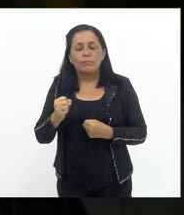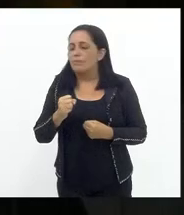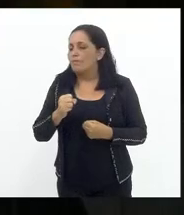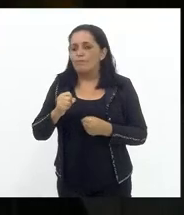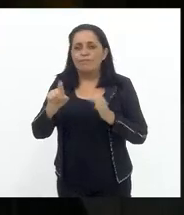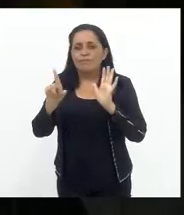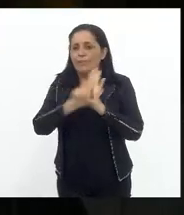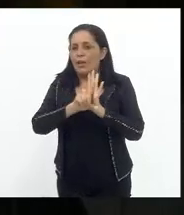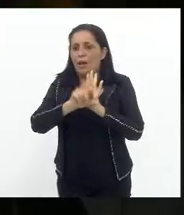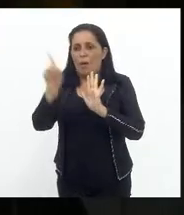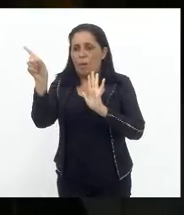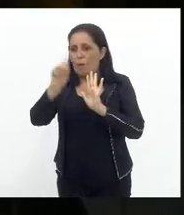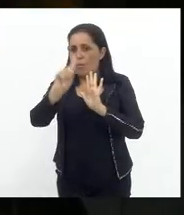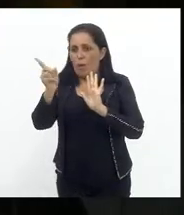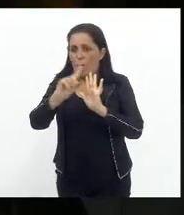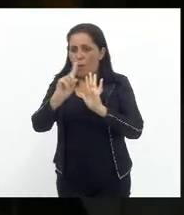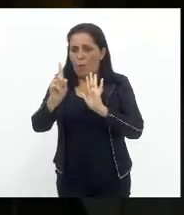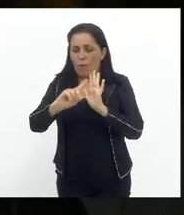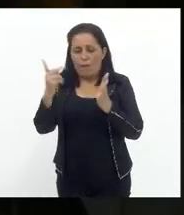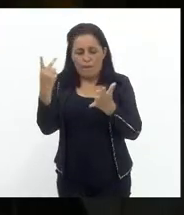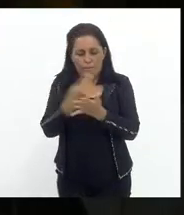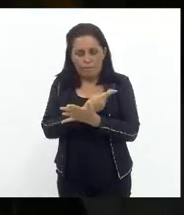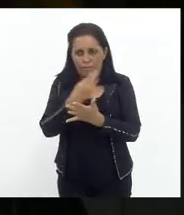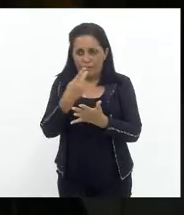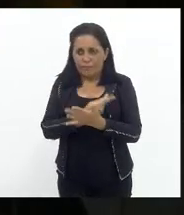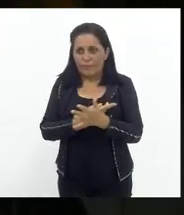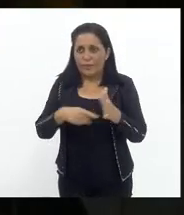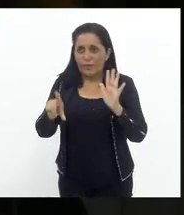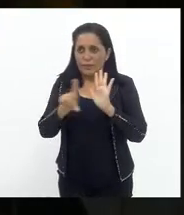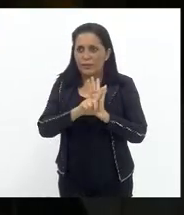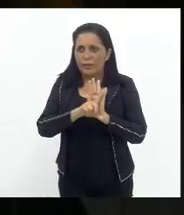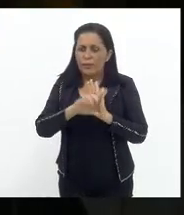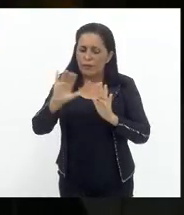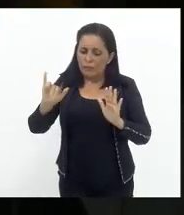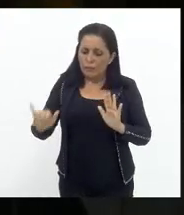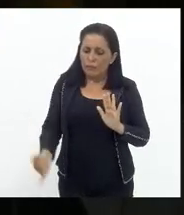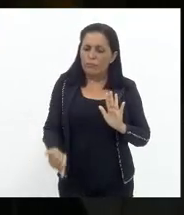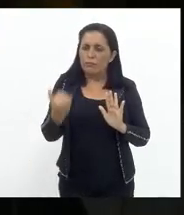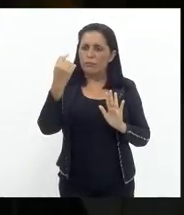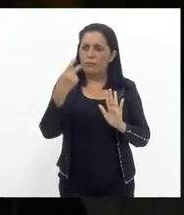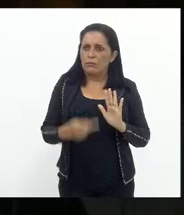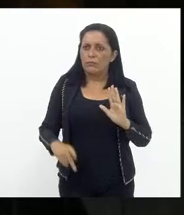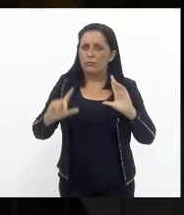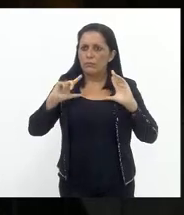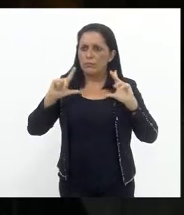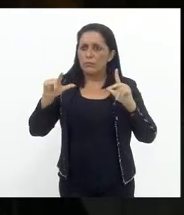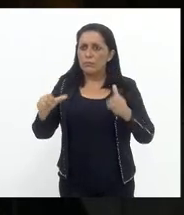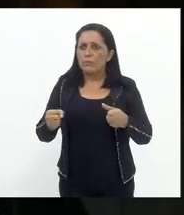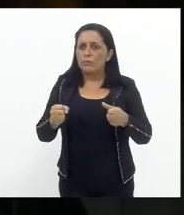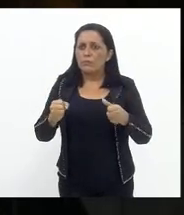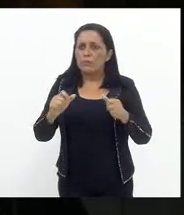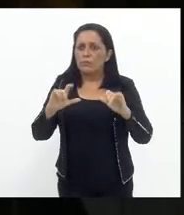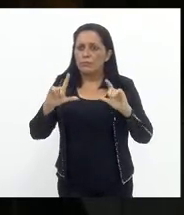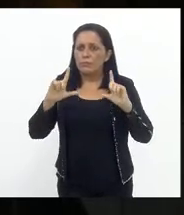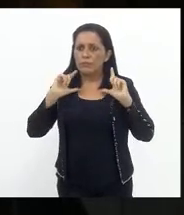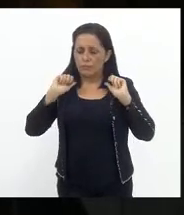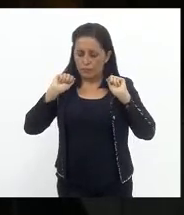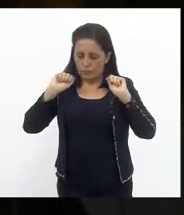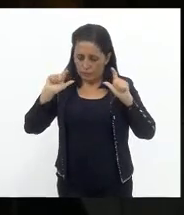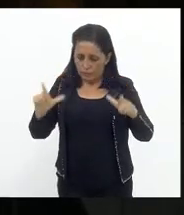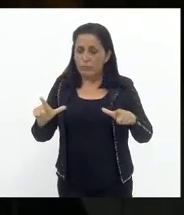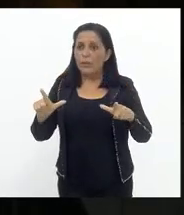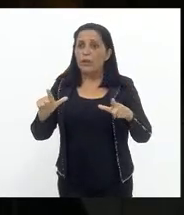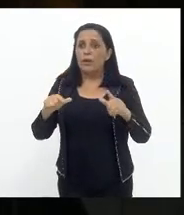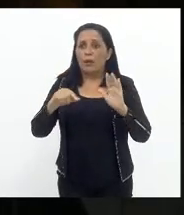ilegal. A lei que essa casa aprovou, com respaldo no Código